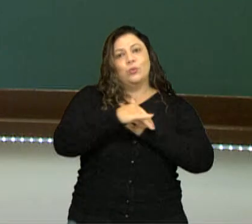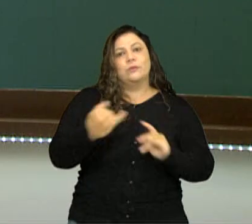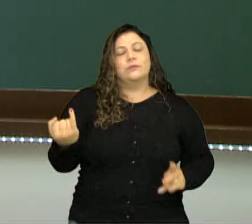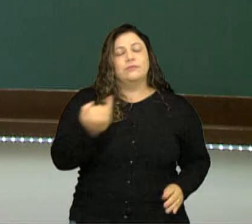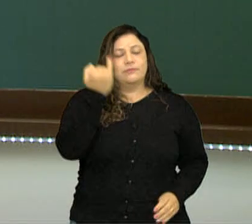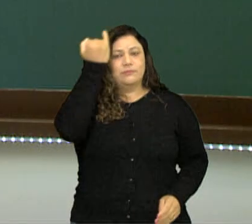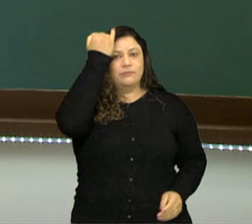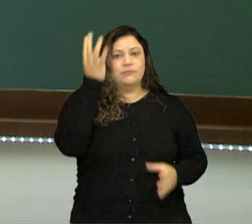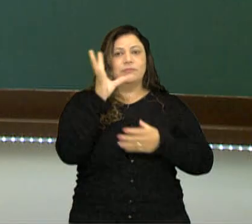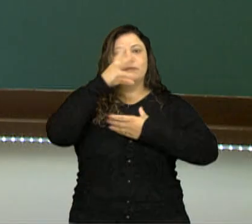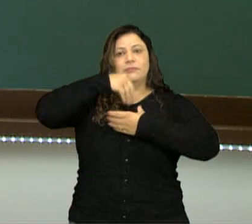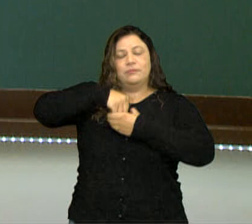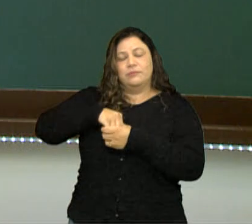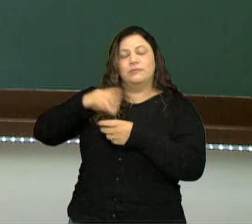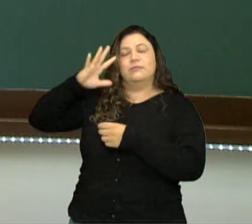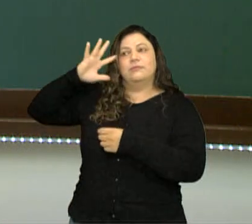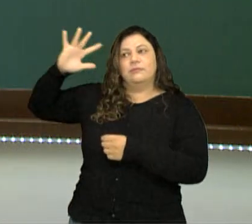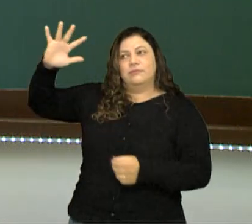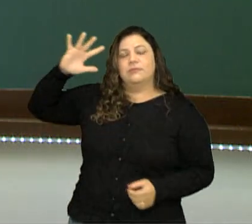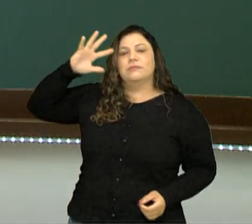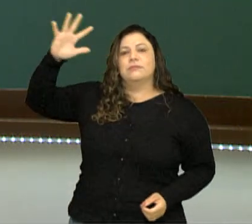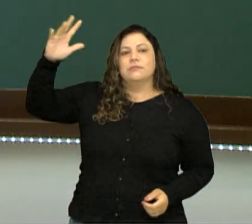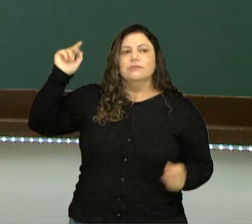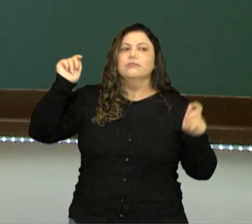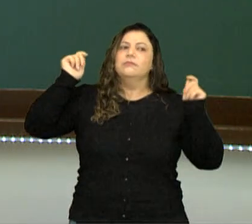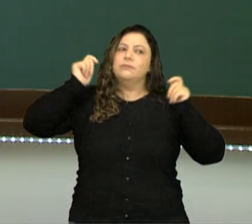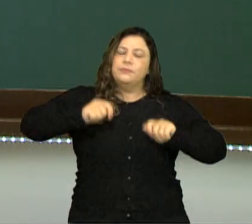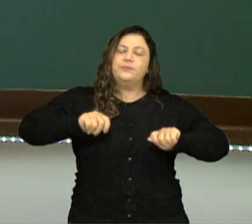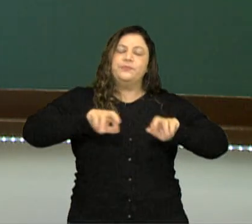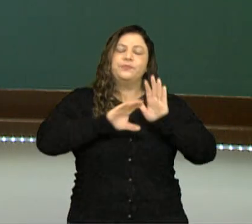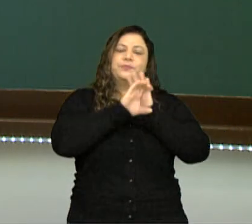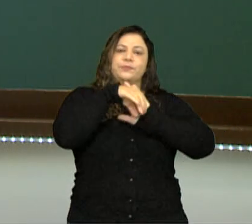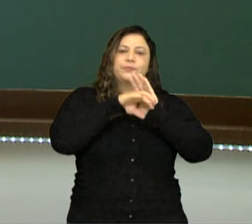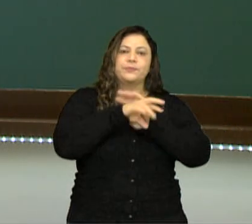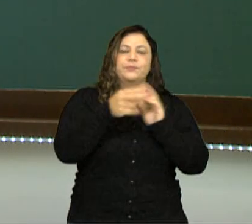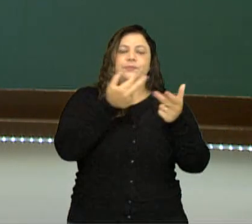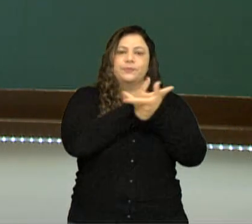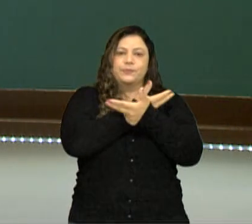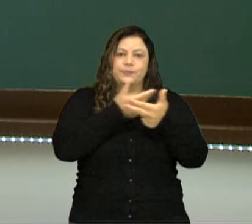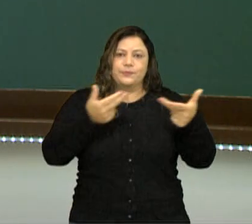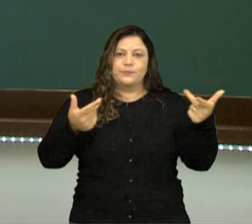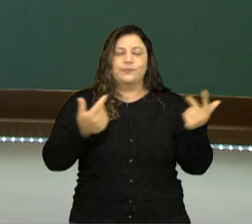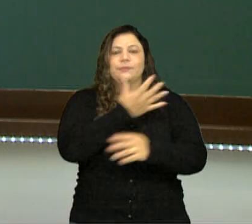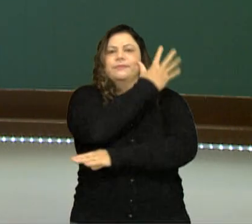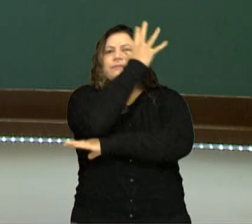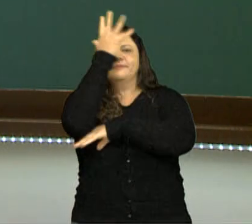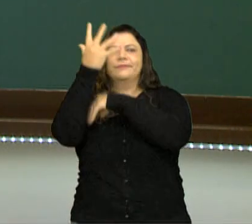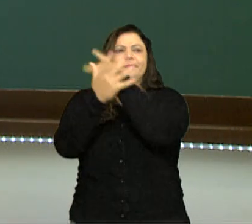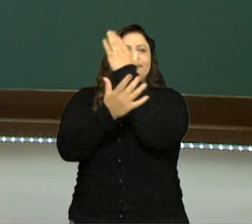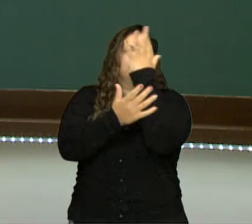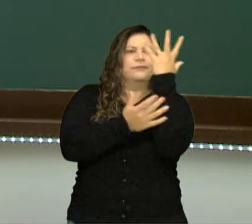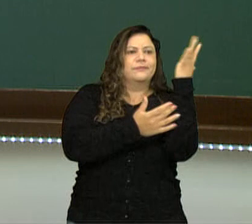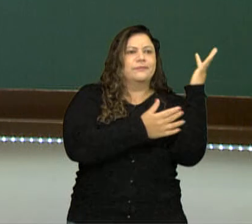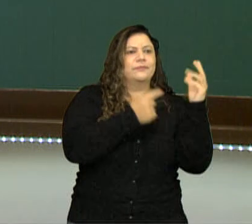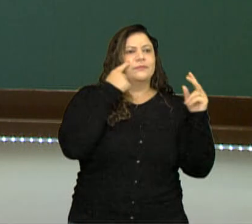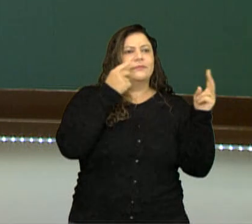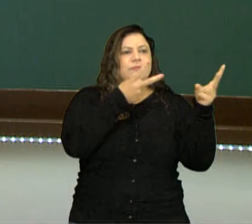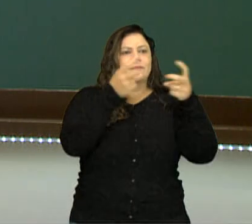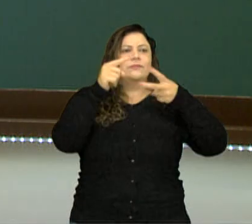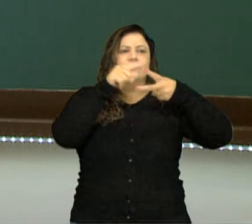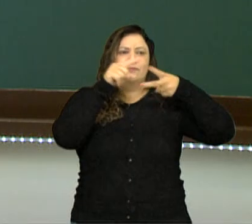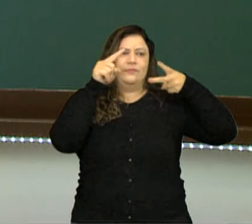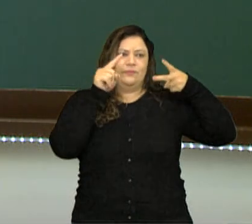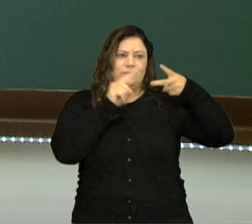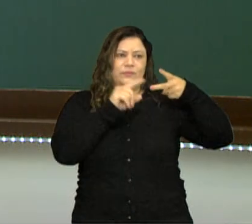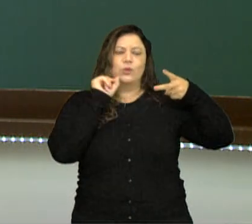dentro da teoria spinoziana são os conceitos de natura naturante e natura naturada. Vamos entender